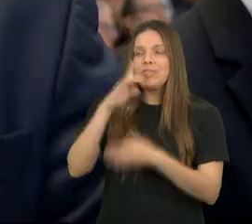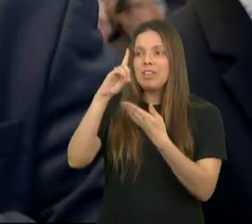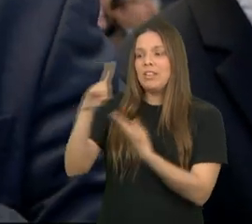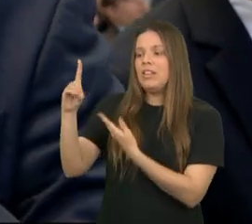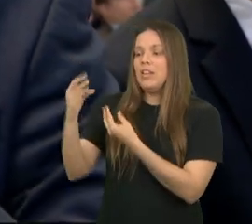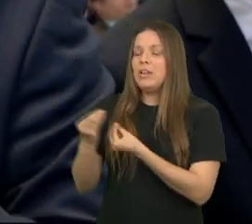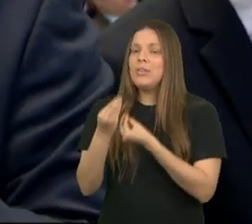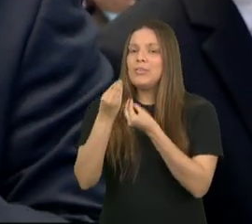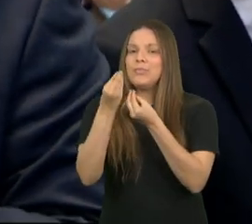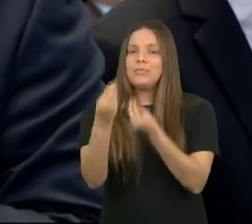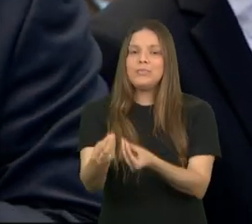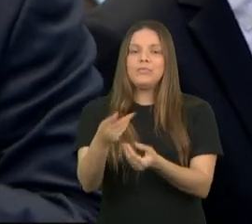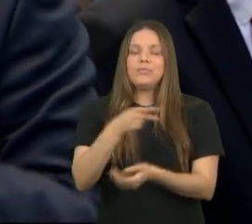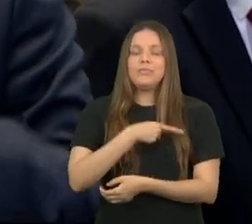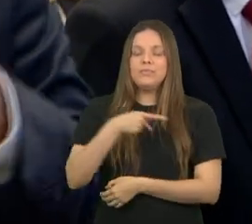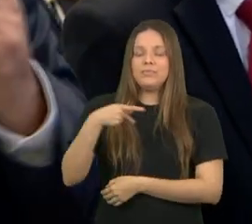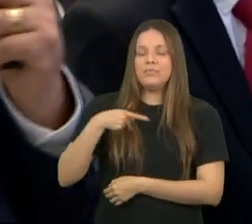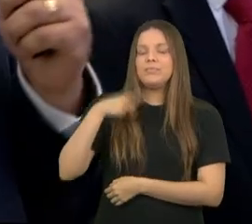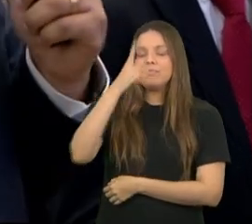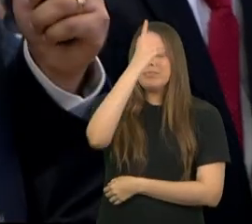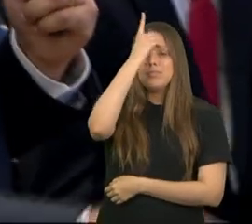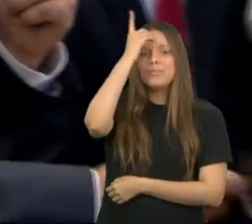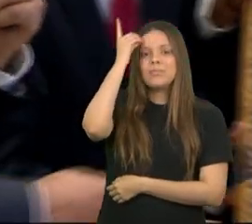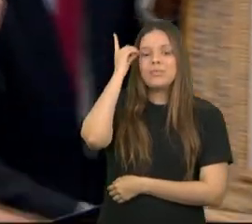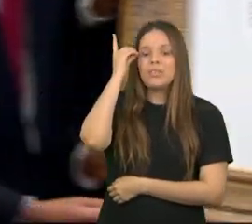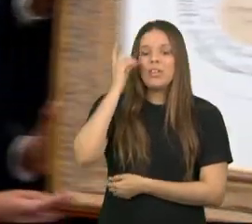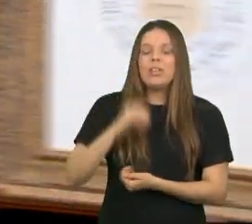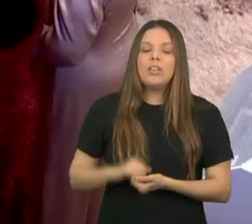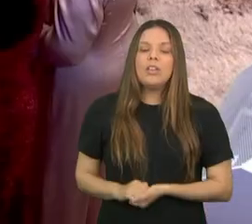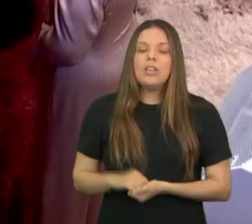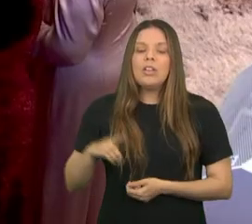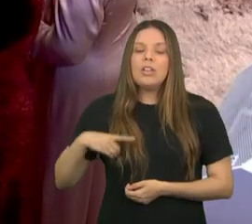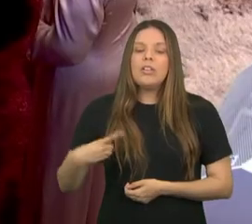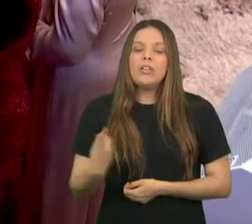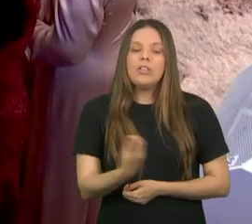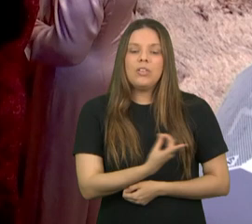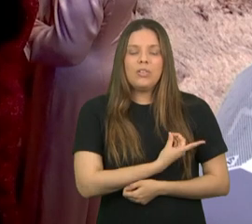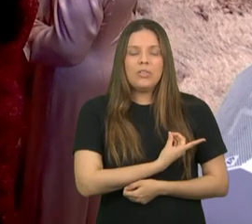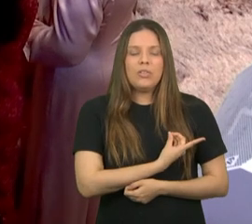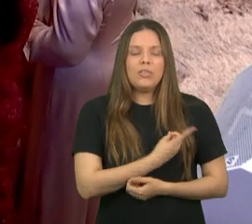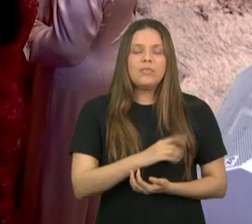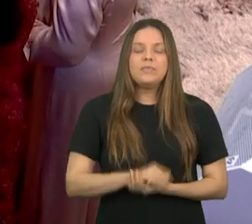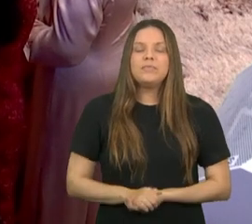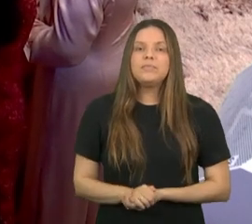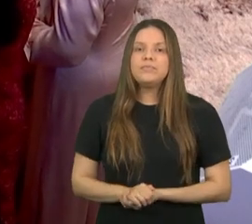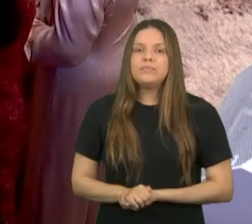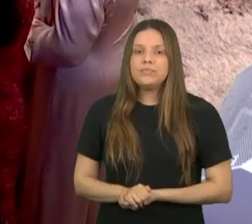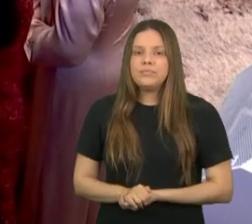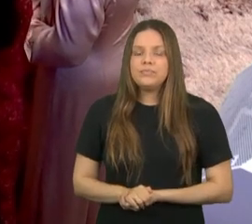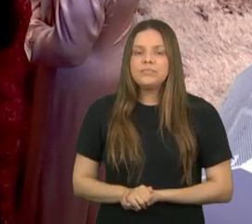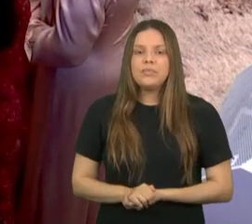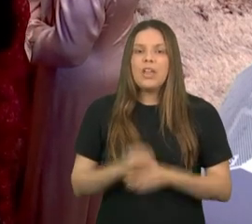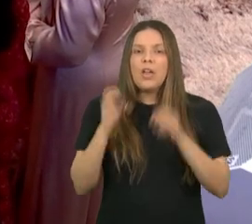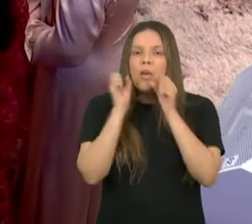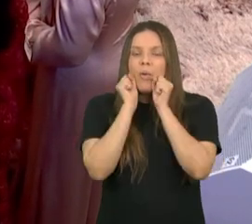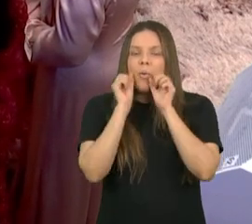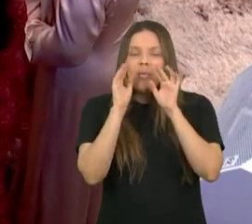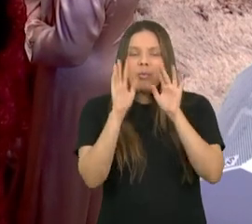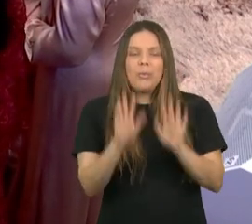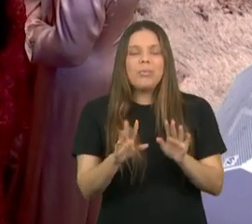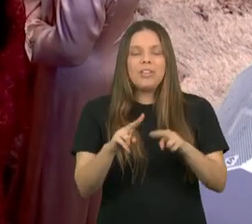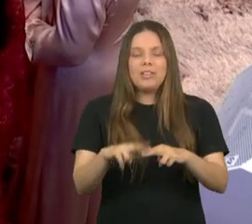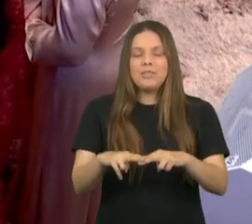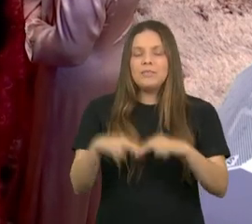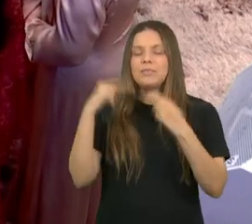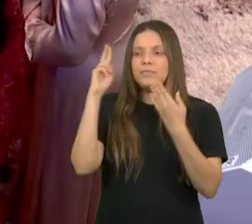deu. O Senhor é um ramo frutífero. Aqui estamos nós que somos frutos também do Senhor. E a gente escolheu esse